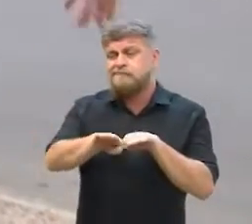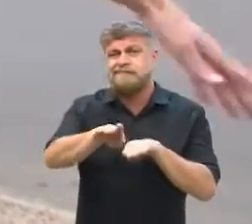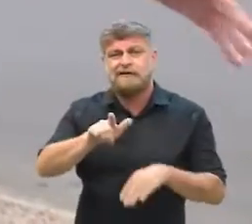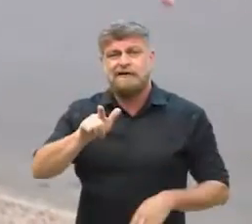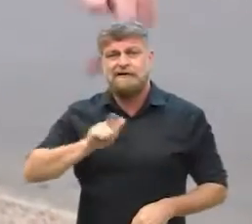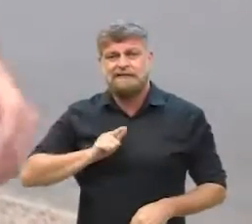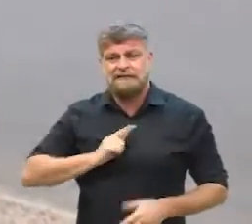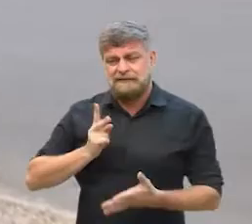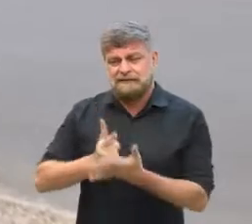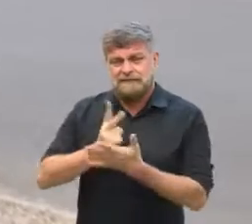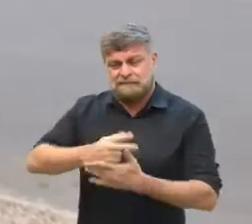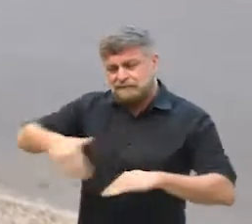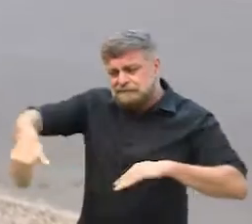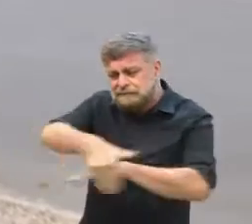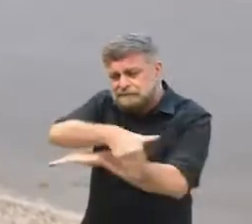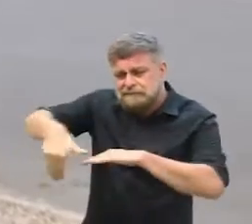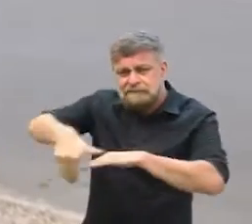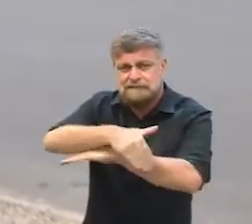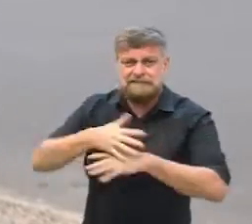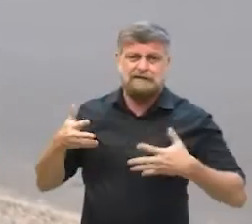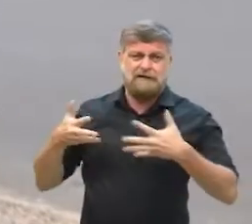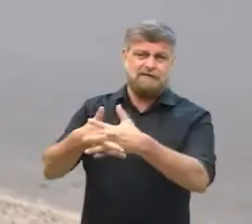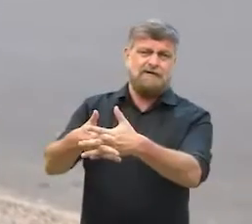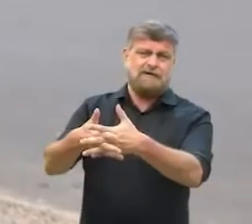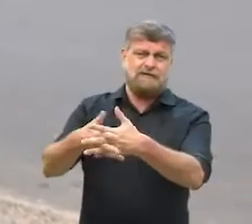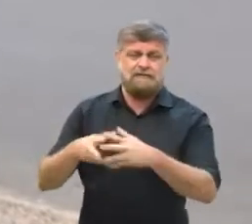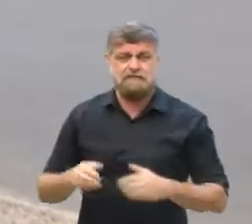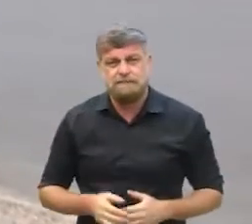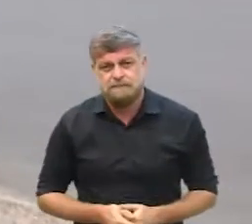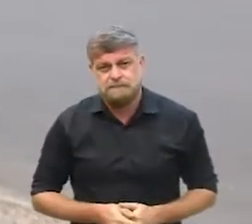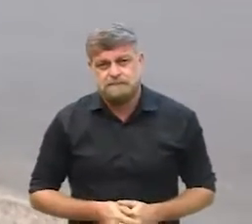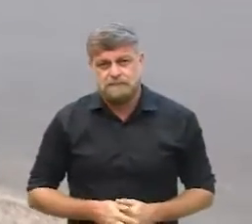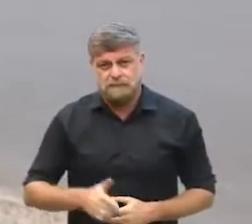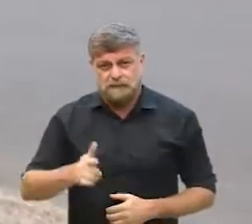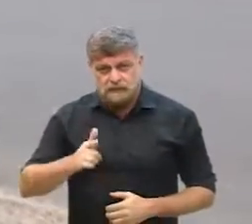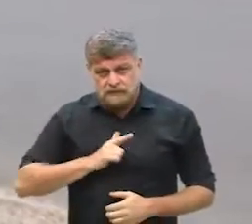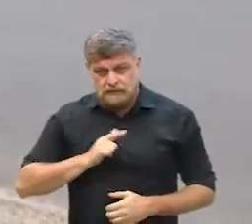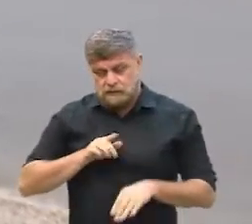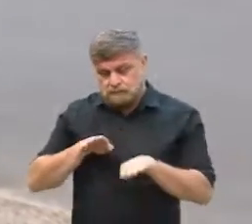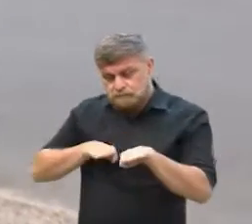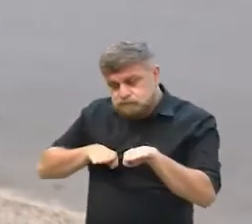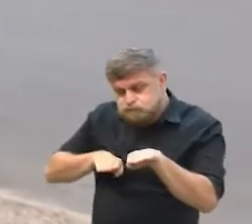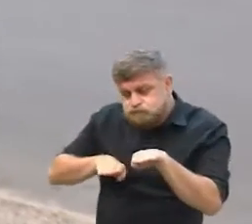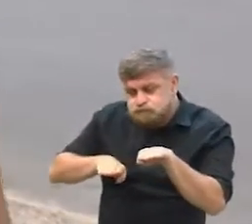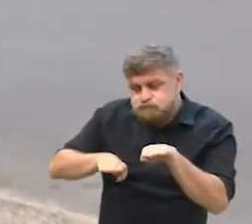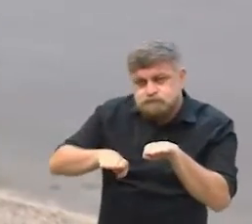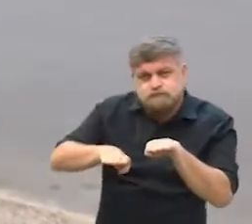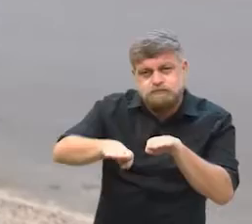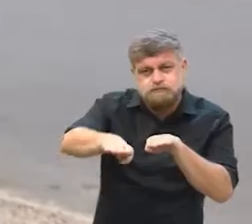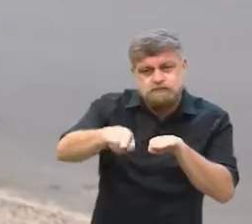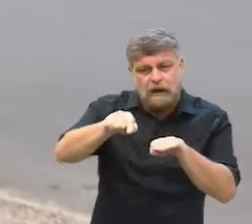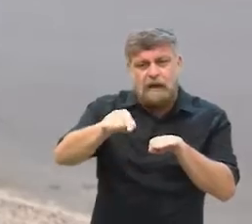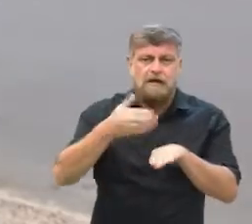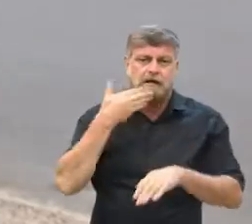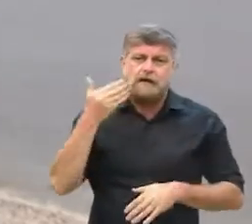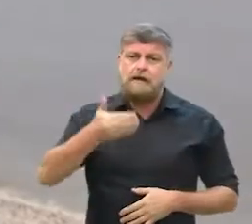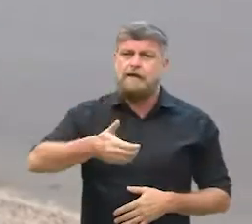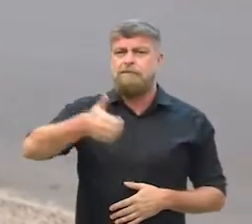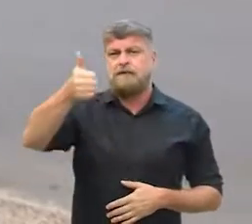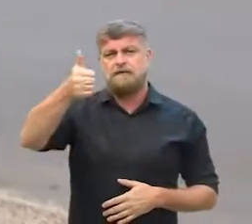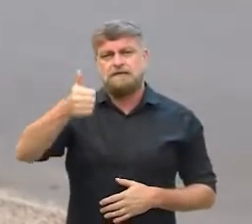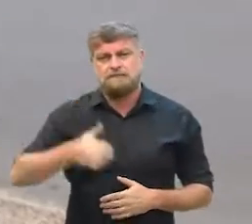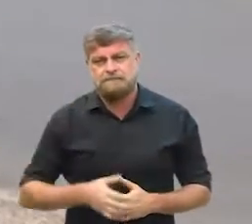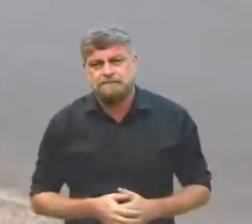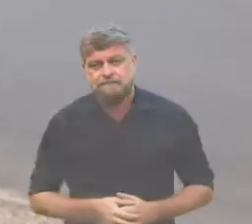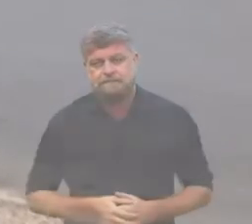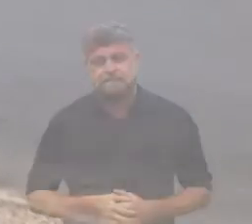né? Só uma mão podia ser, né? Aí entraria a entrada mais para baixo, né? Melhoraria o